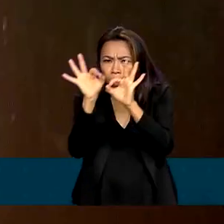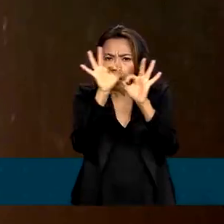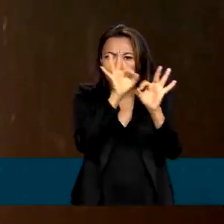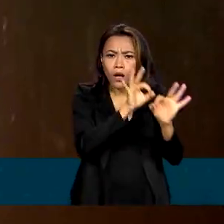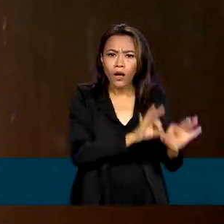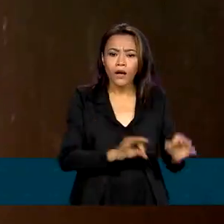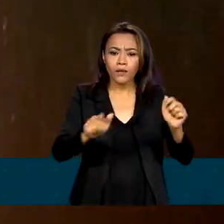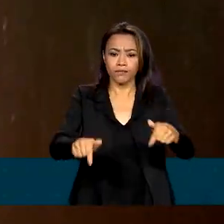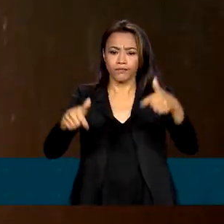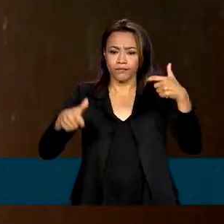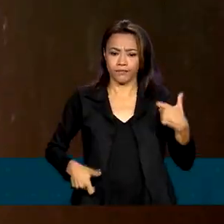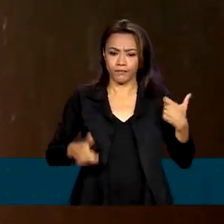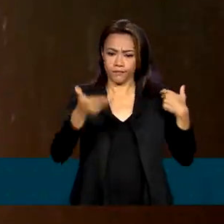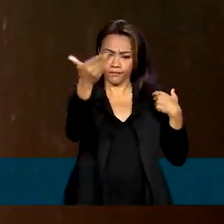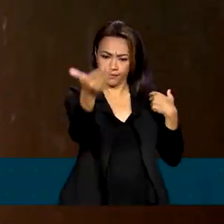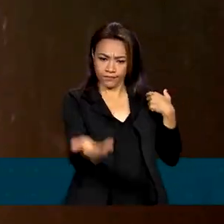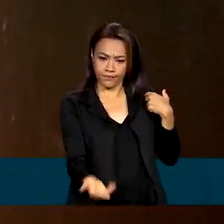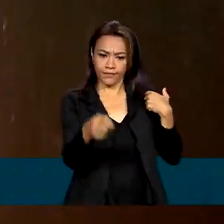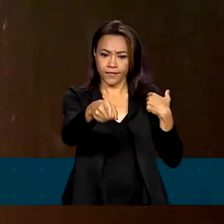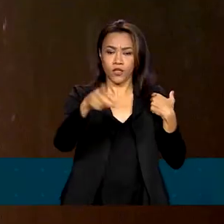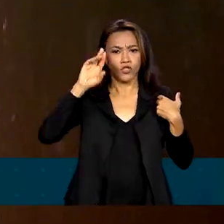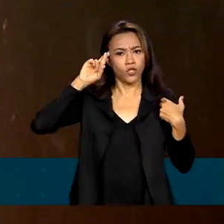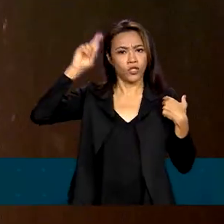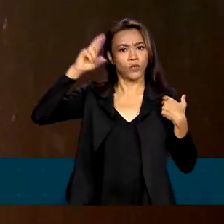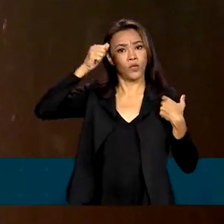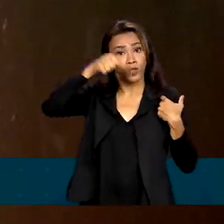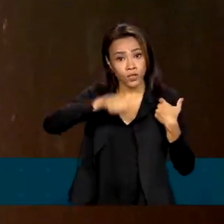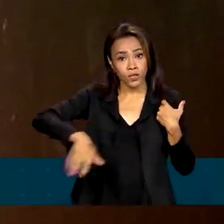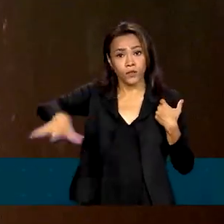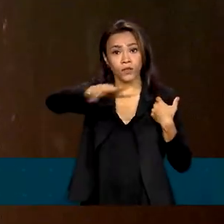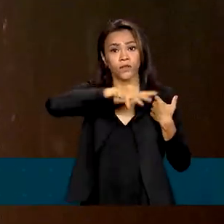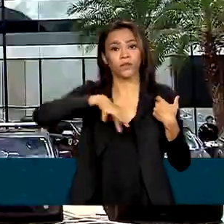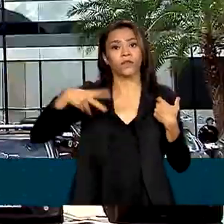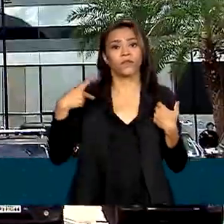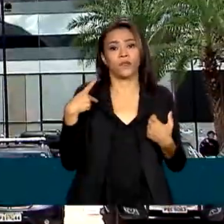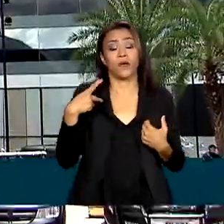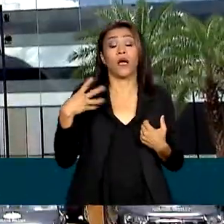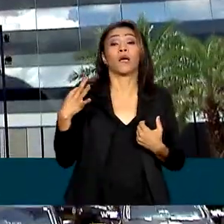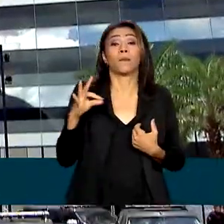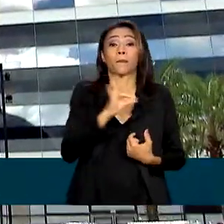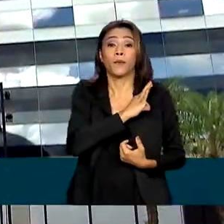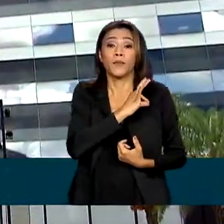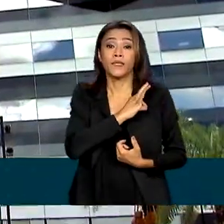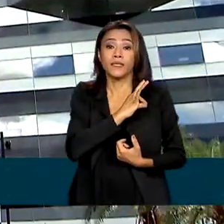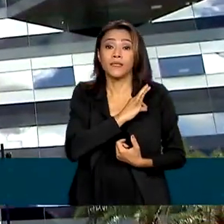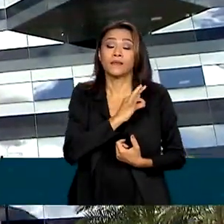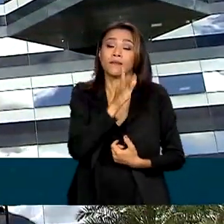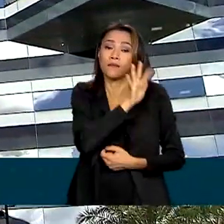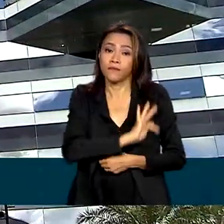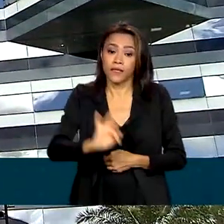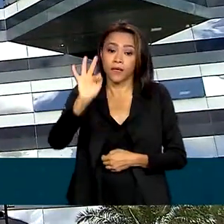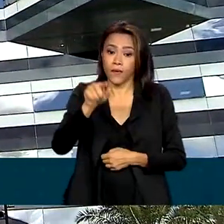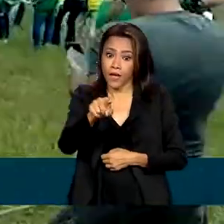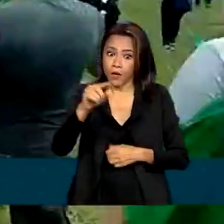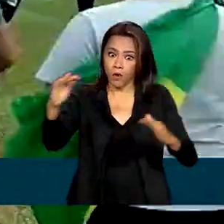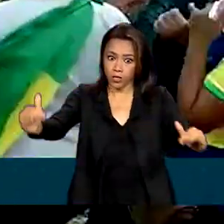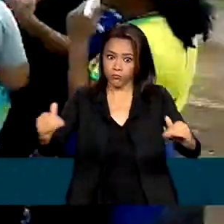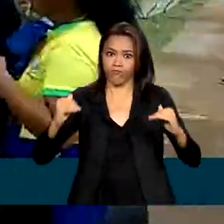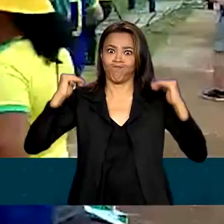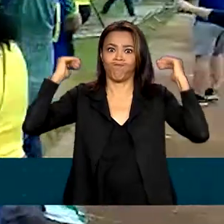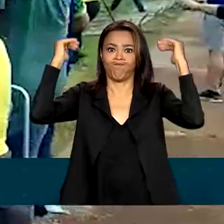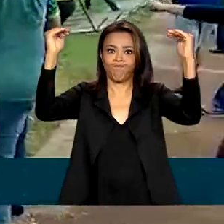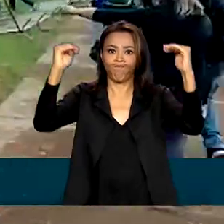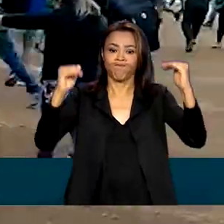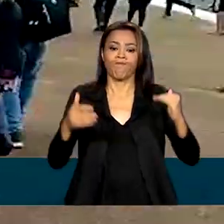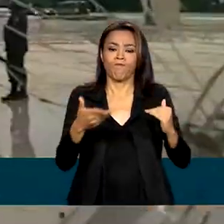posse de Andrei Rodrigues como diretor-geral da Polícia Federal, o cargo mais alto da organização. Os